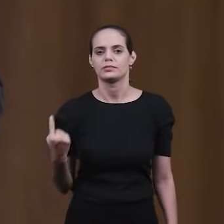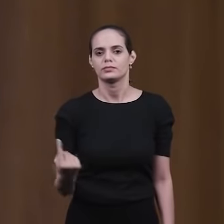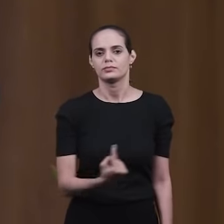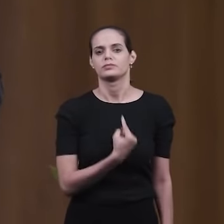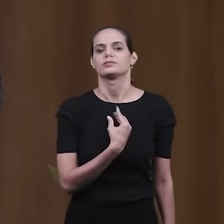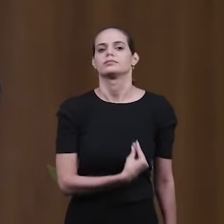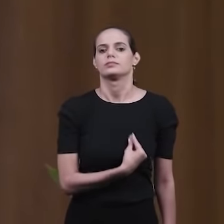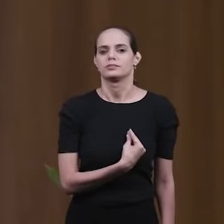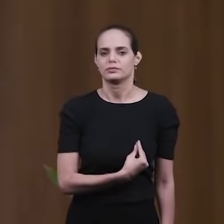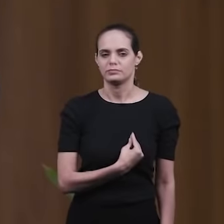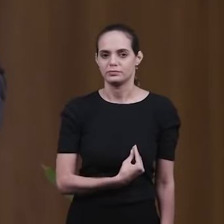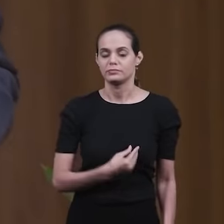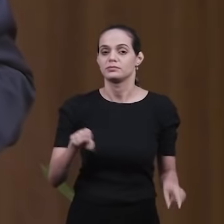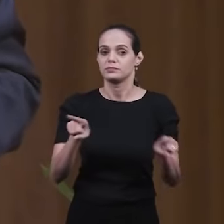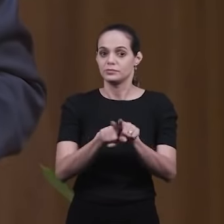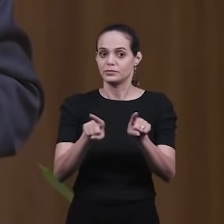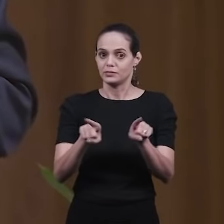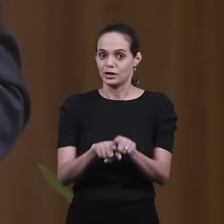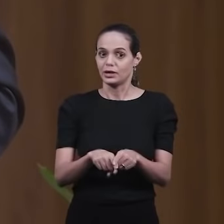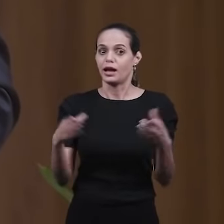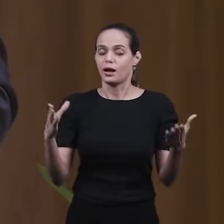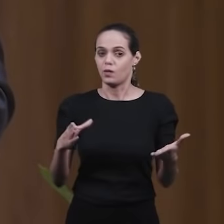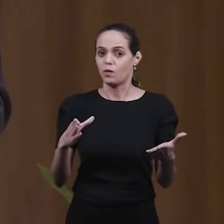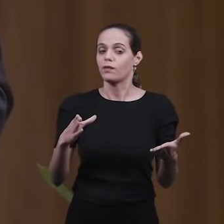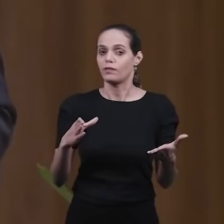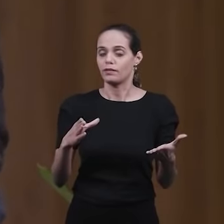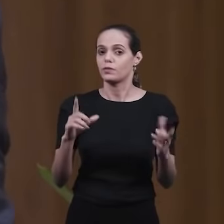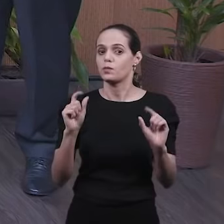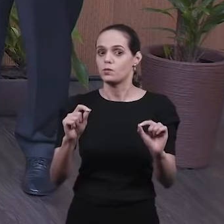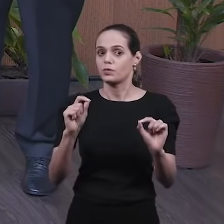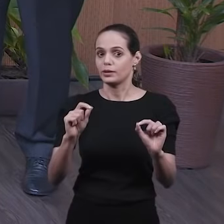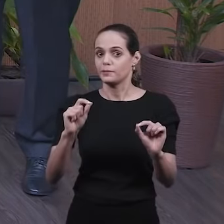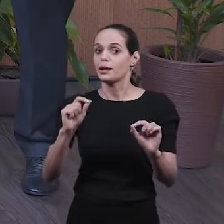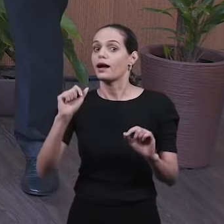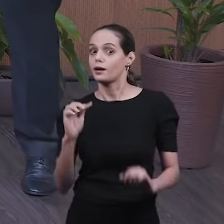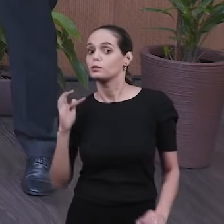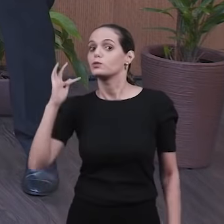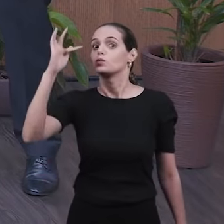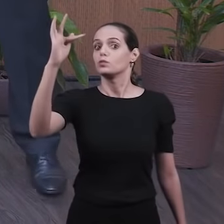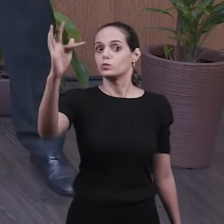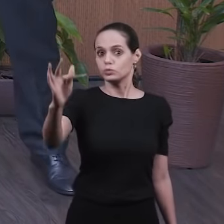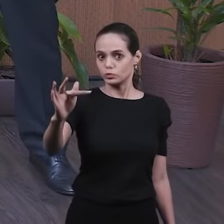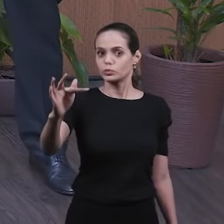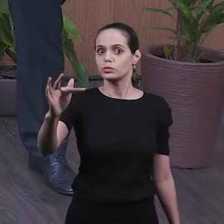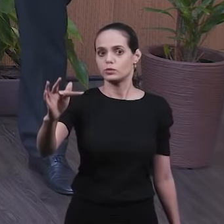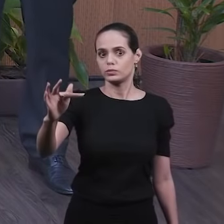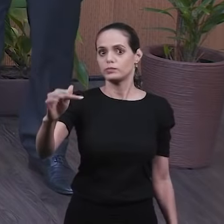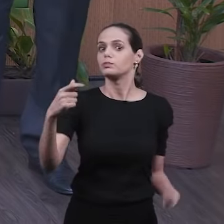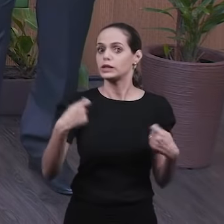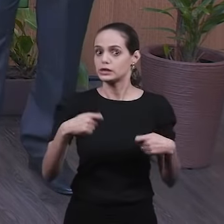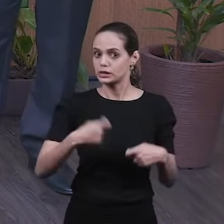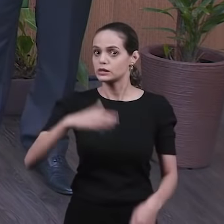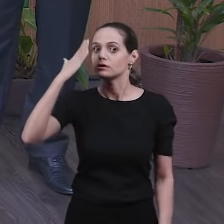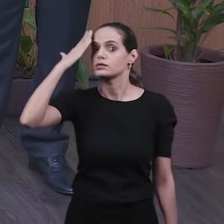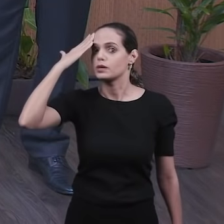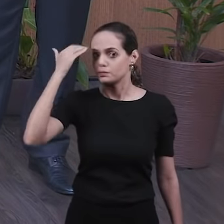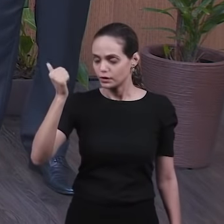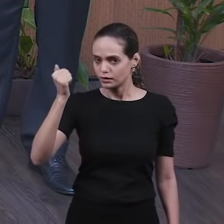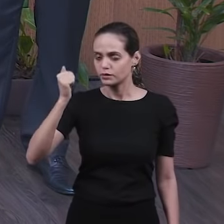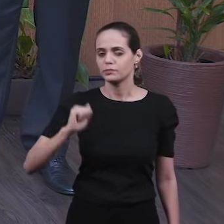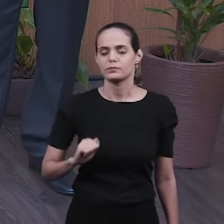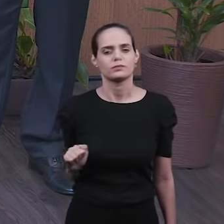e decisivo para o nosso futuro. Ou melhor,